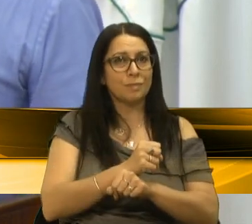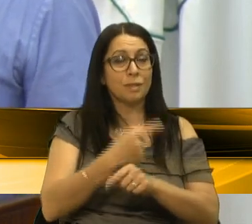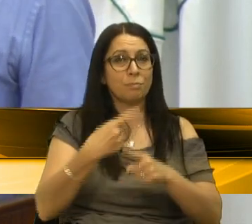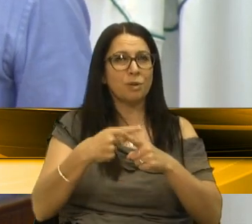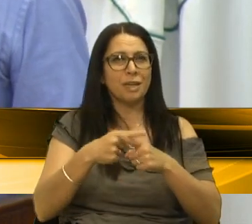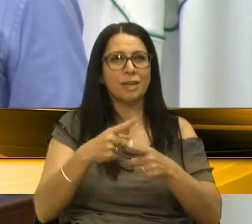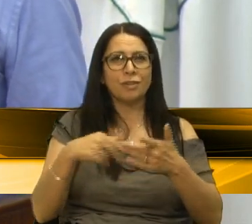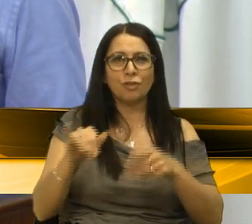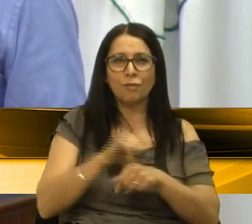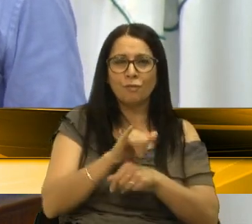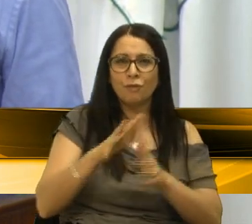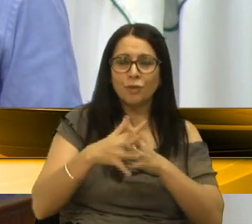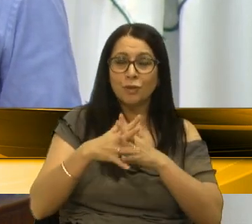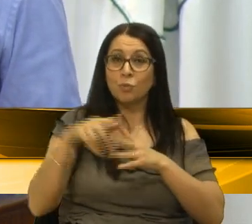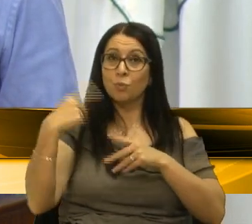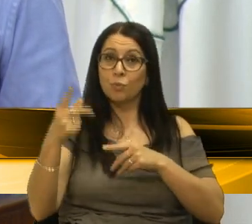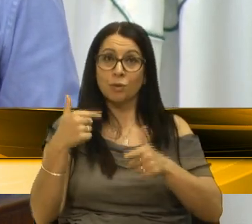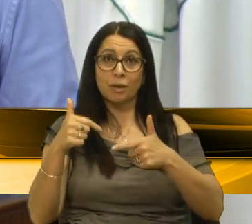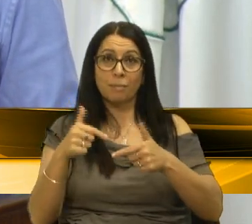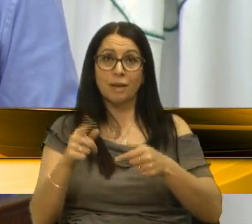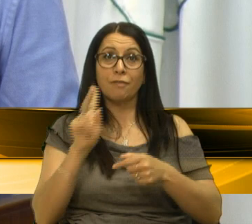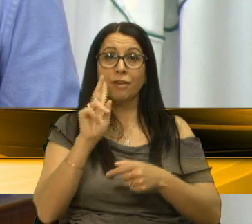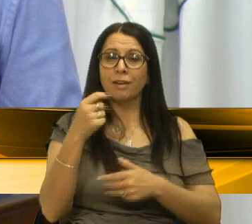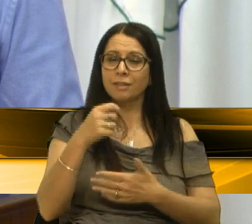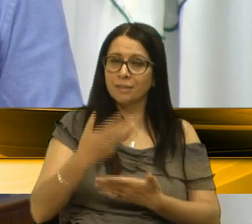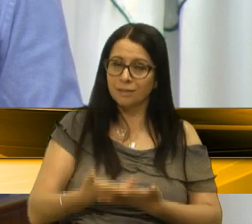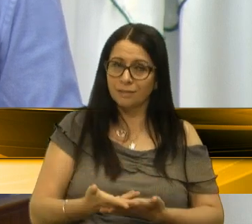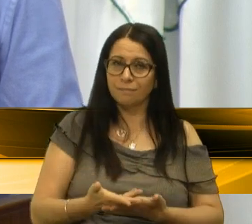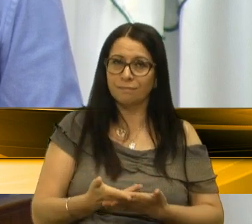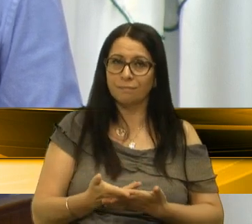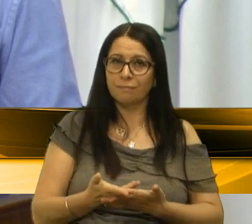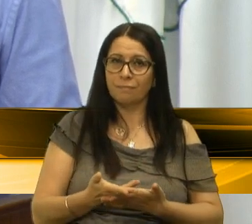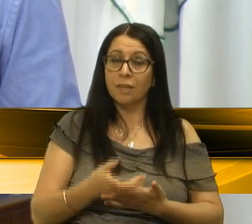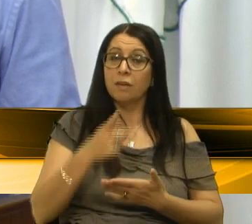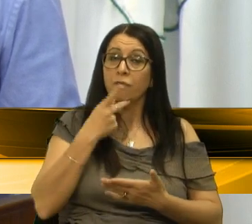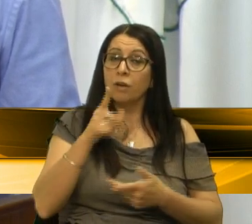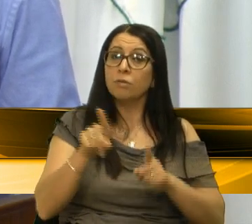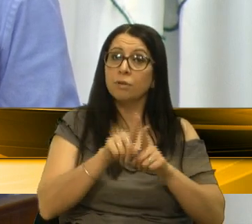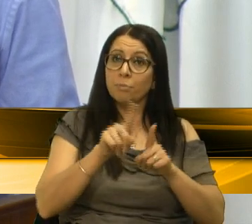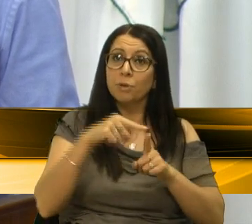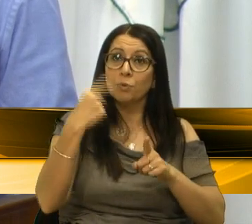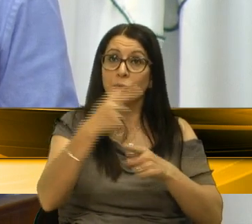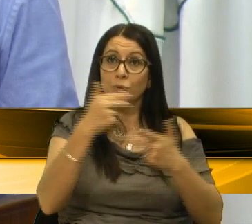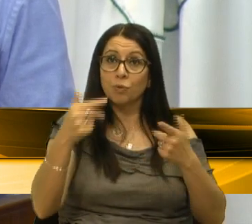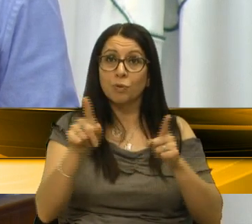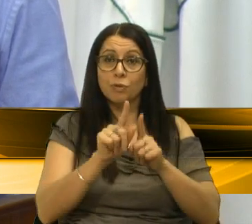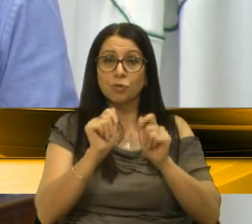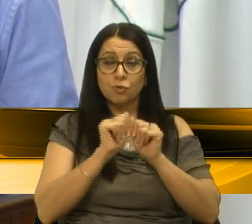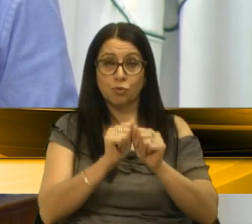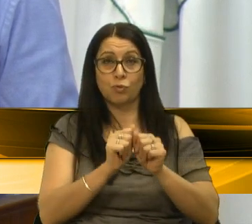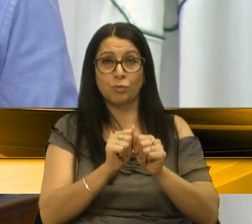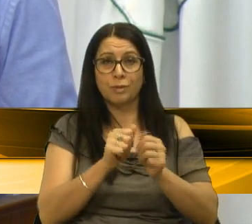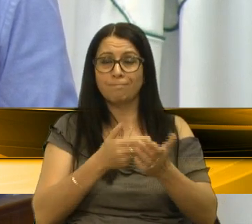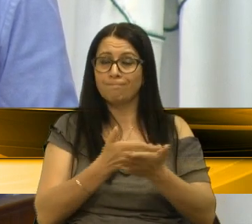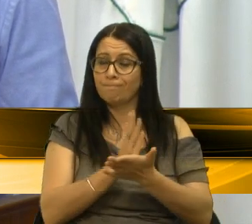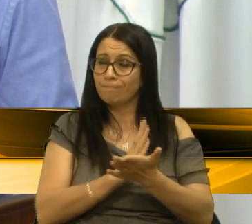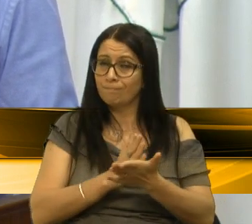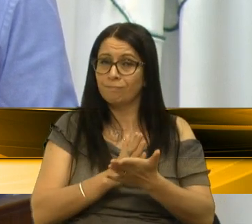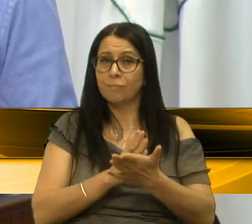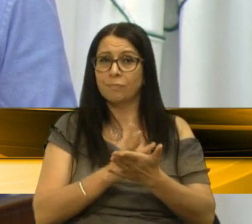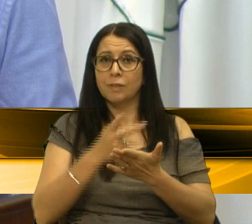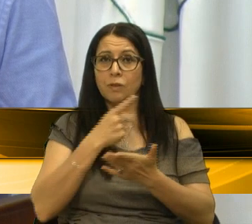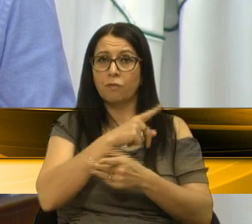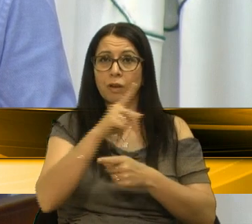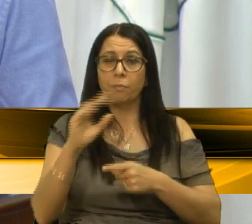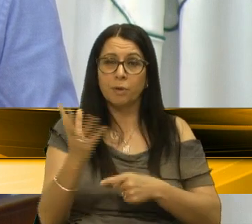a outros se trabalha nessa cidade. Cito ainda uma situação incômoda, em que o discurso para